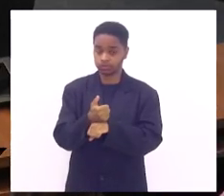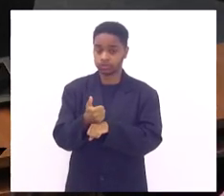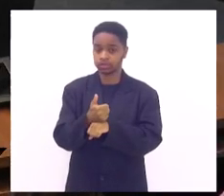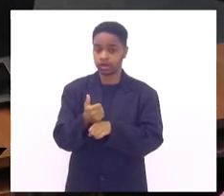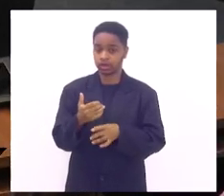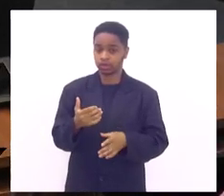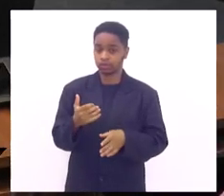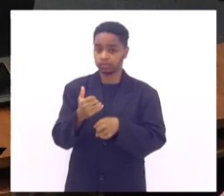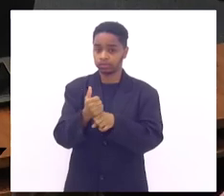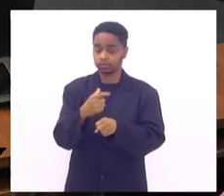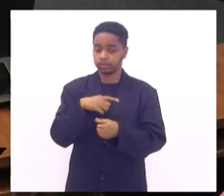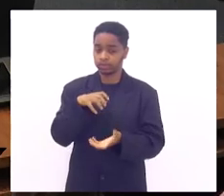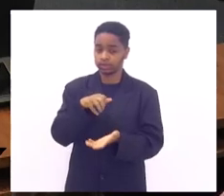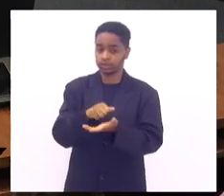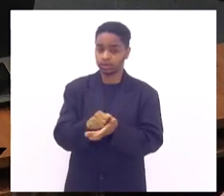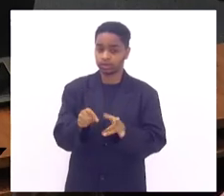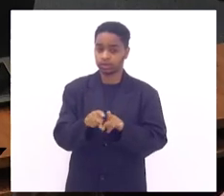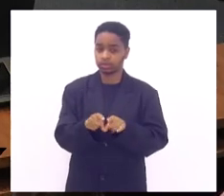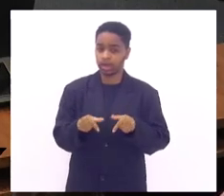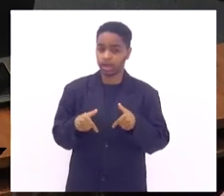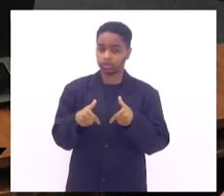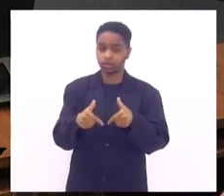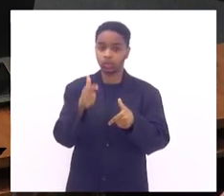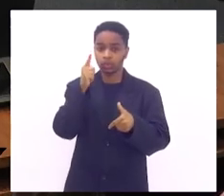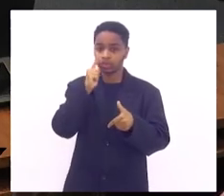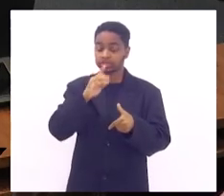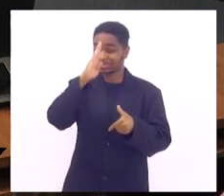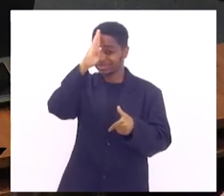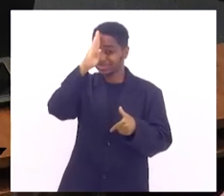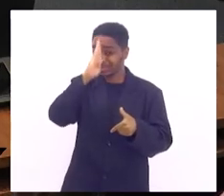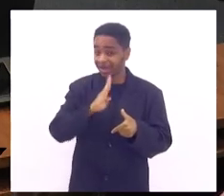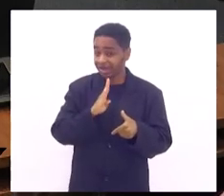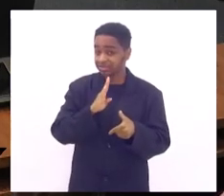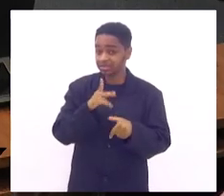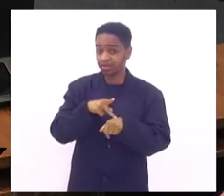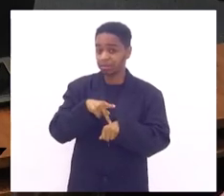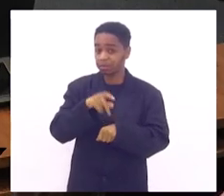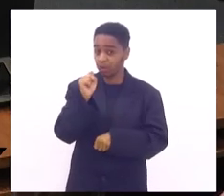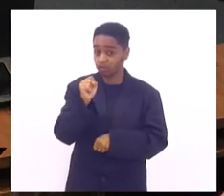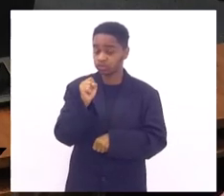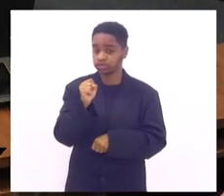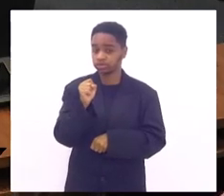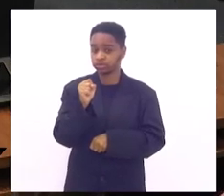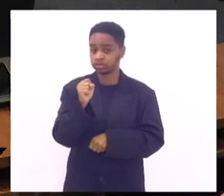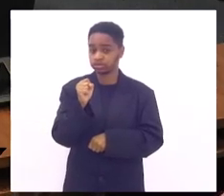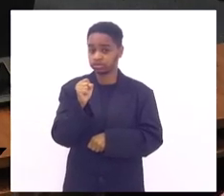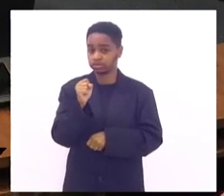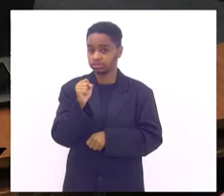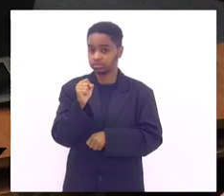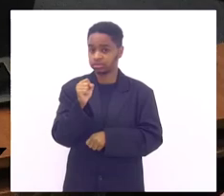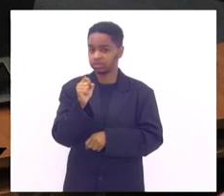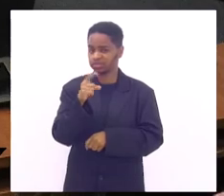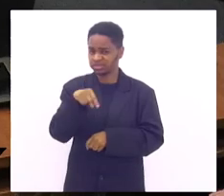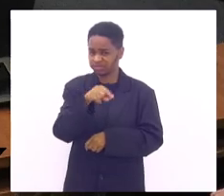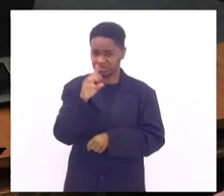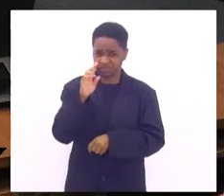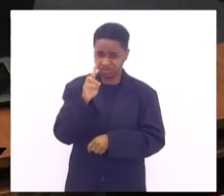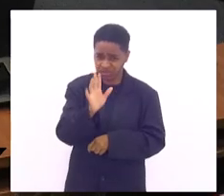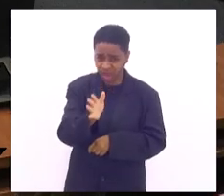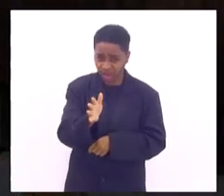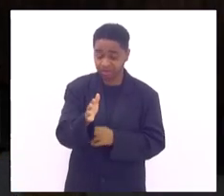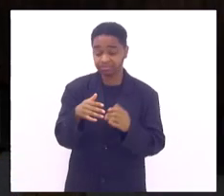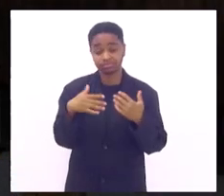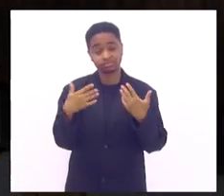estão registrados e ativos vão ganhar de graça uma pós-graduação. Aonde que vocês já viram isso em algum lugar? Então,